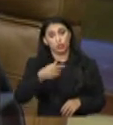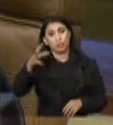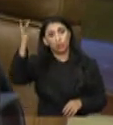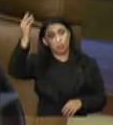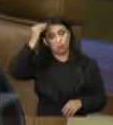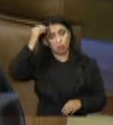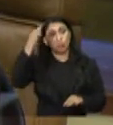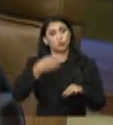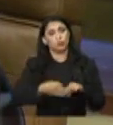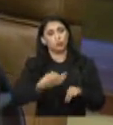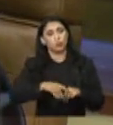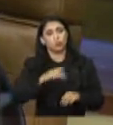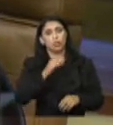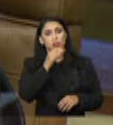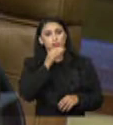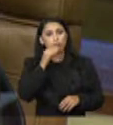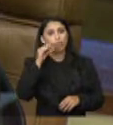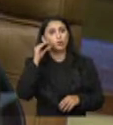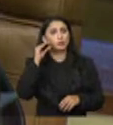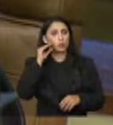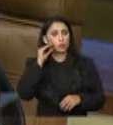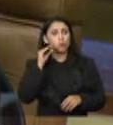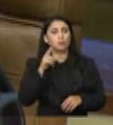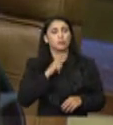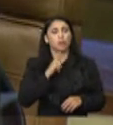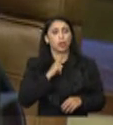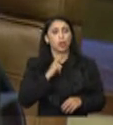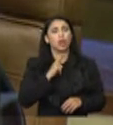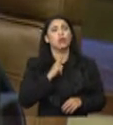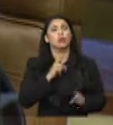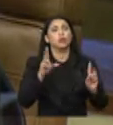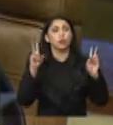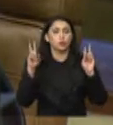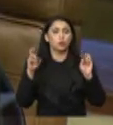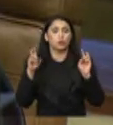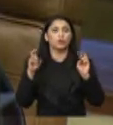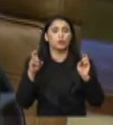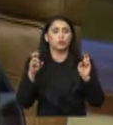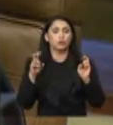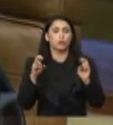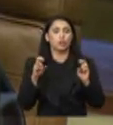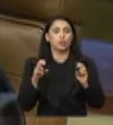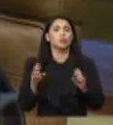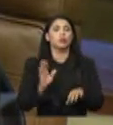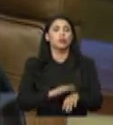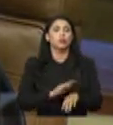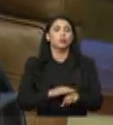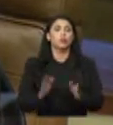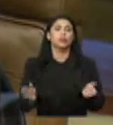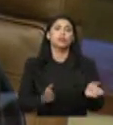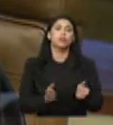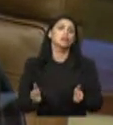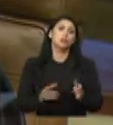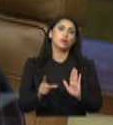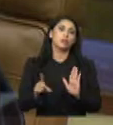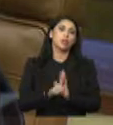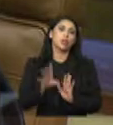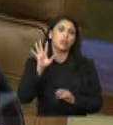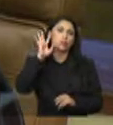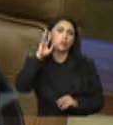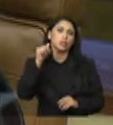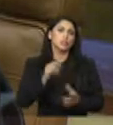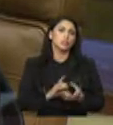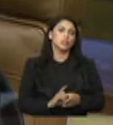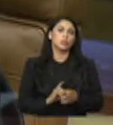o eminente Ministro Celso de Mello ao tratar da temática da intertemporalidade da Lei numa